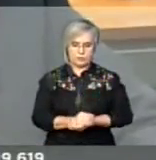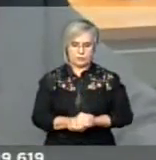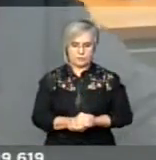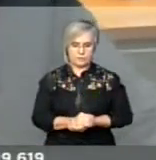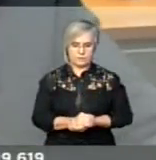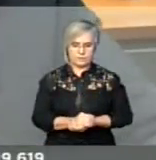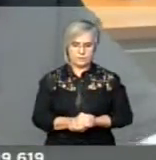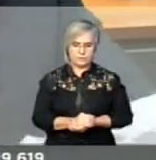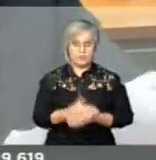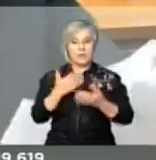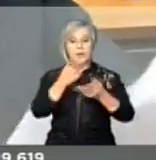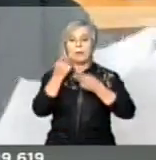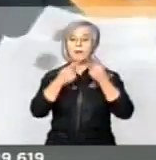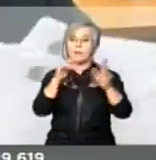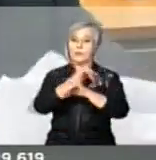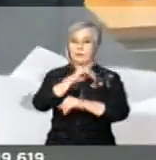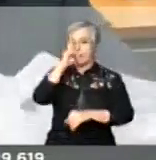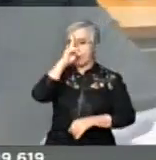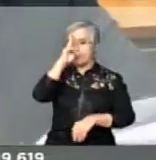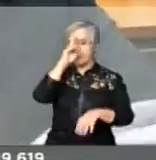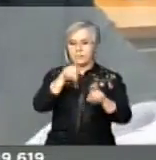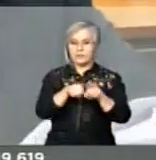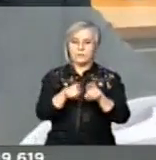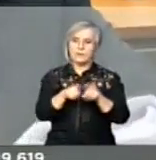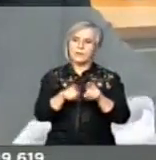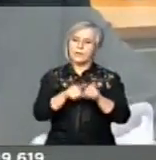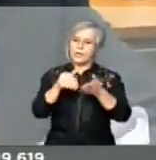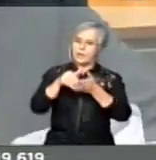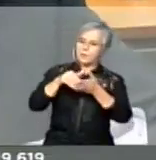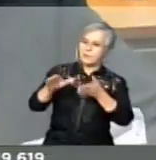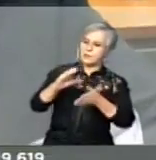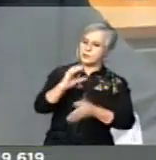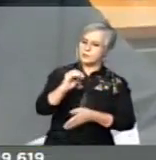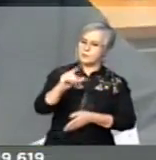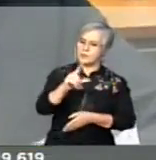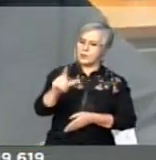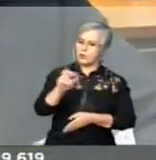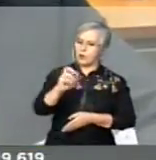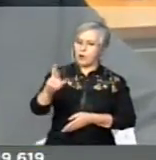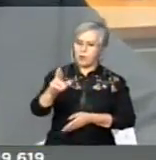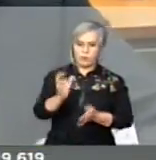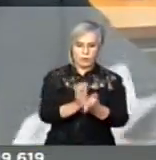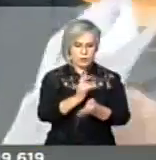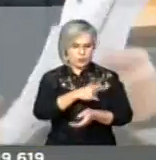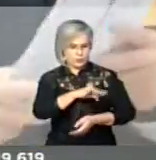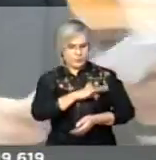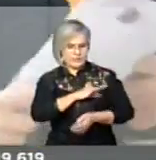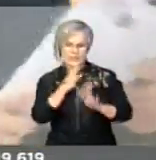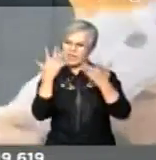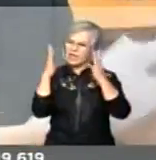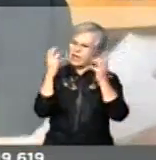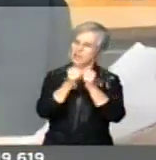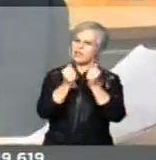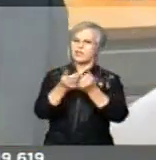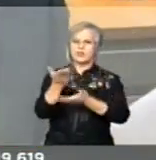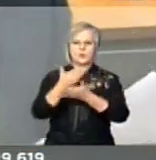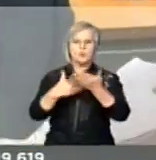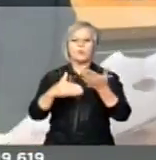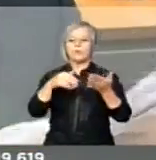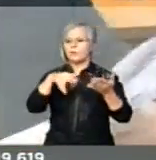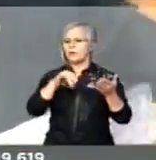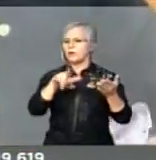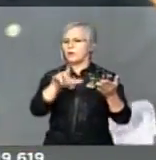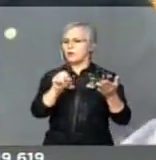brasileiras. E lembrar que no impeachment de Collor, que o PT aplaudia de pé as manifestações de Nelson